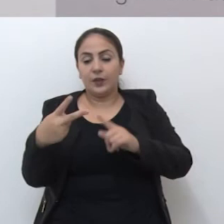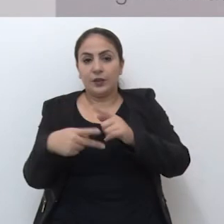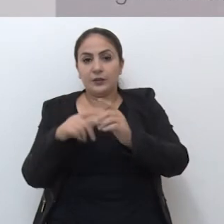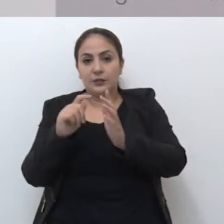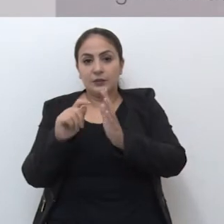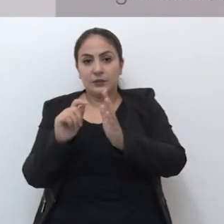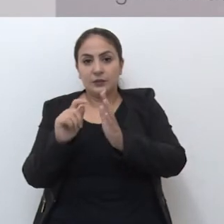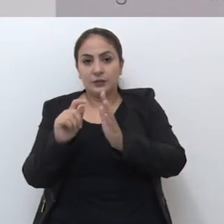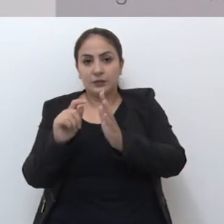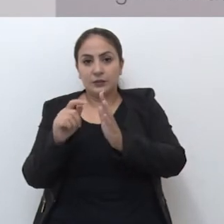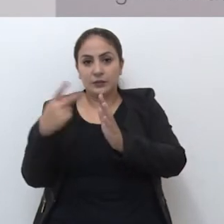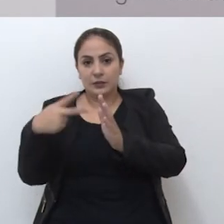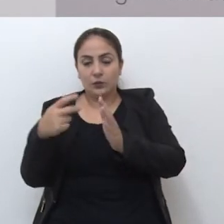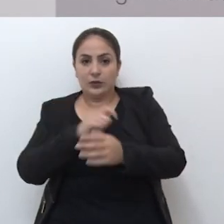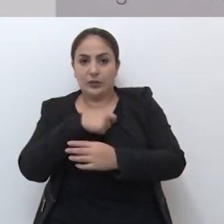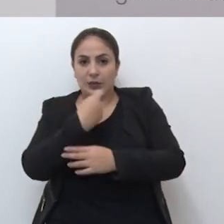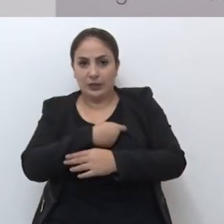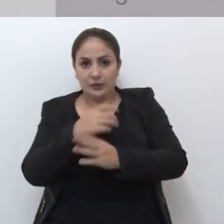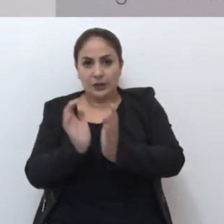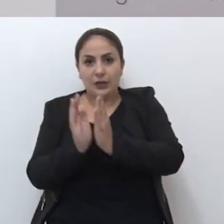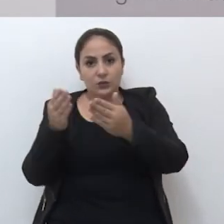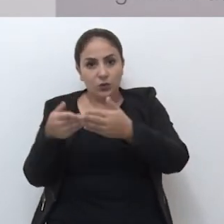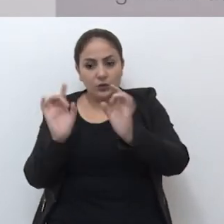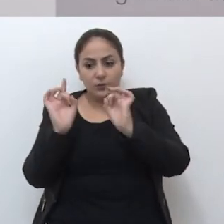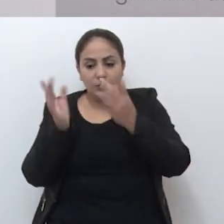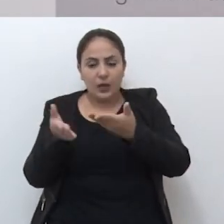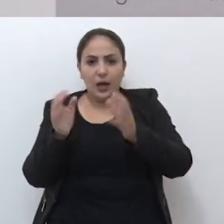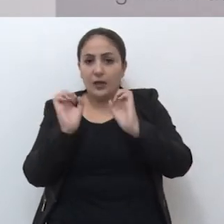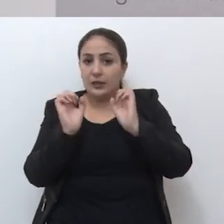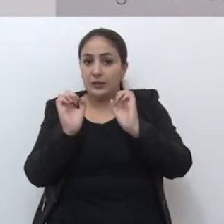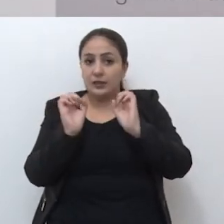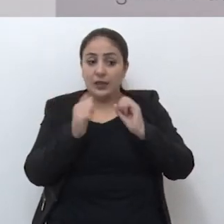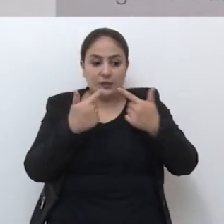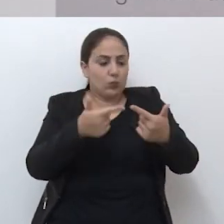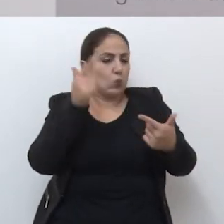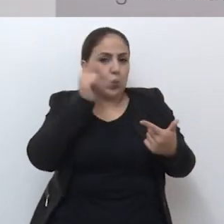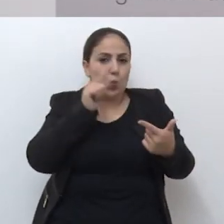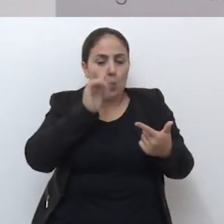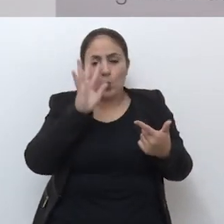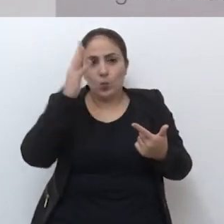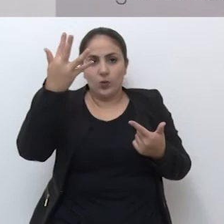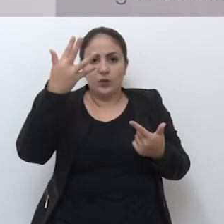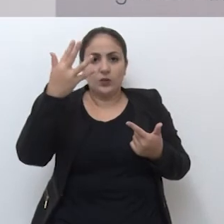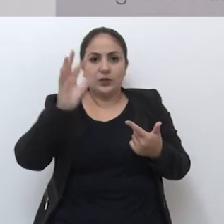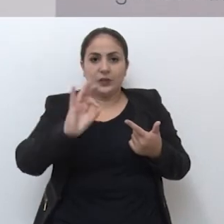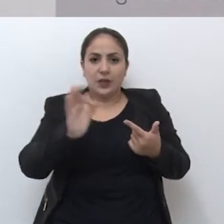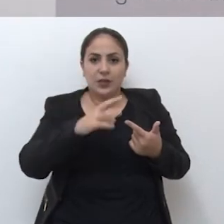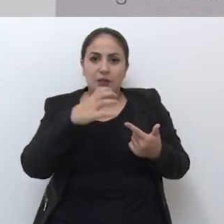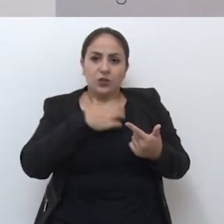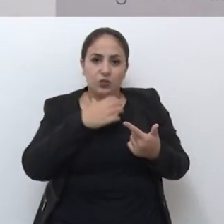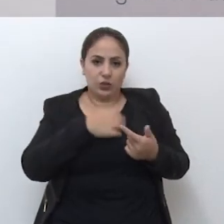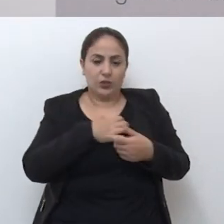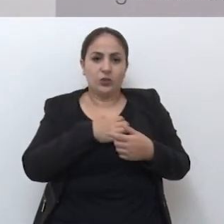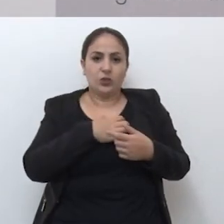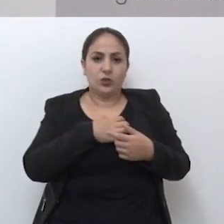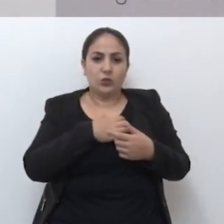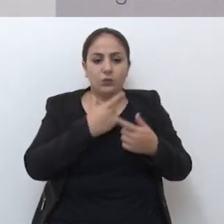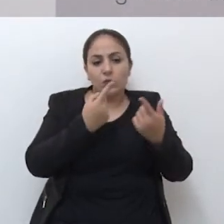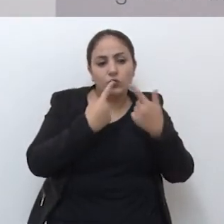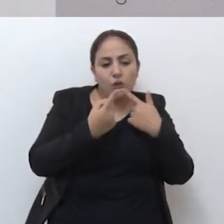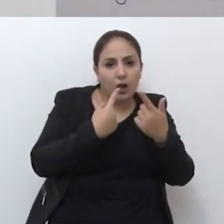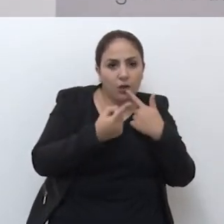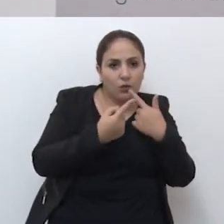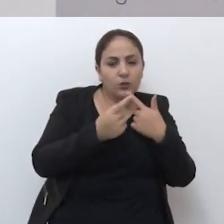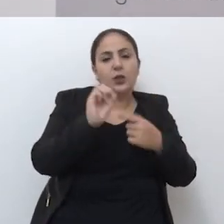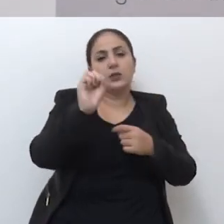para atender aquelas ações, aqueles crimes que não conseguimos resolver de forma